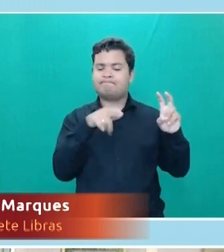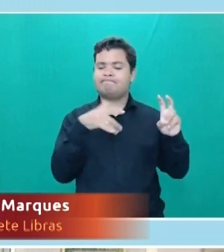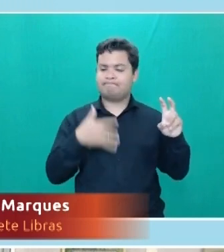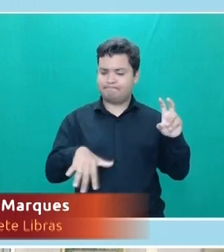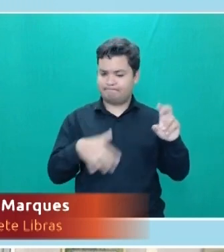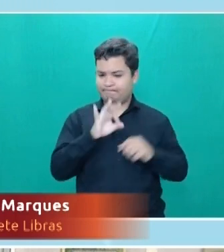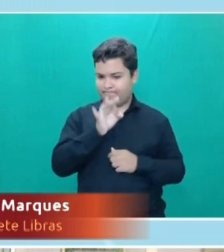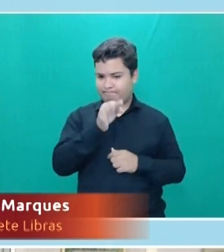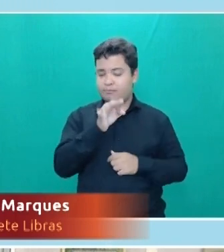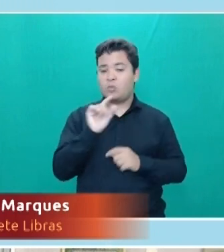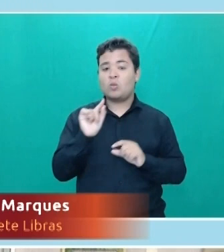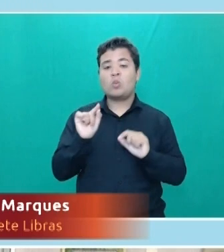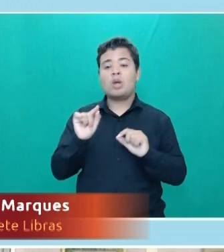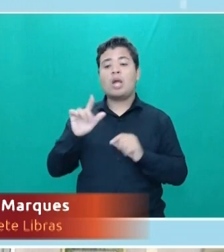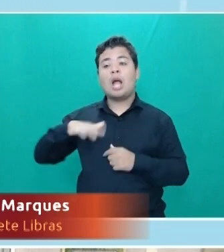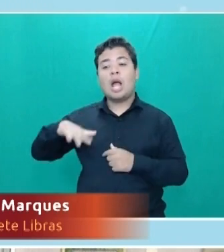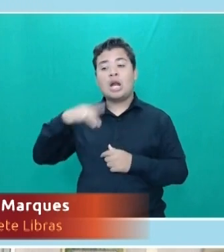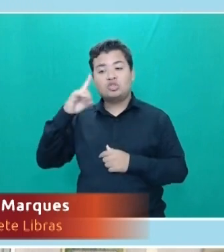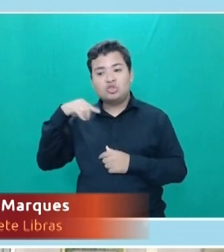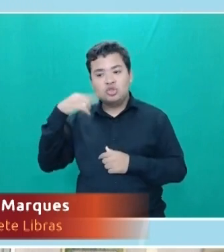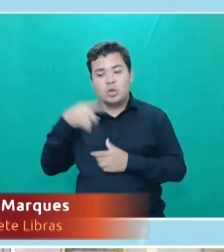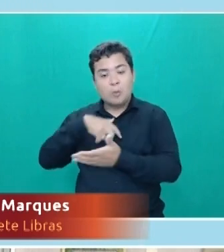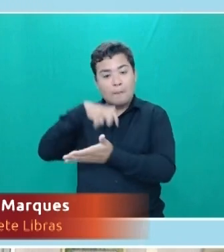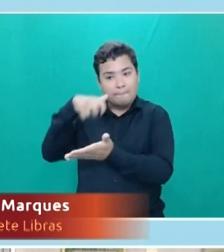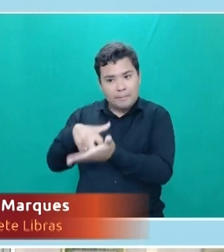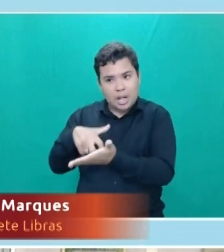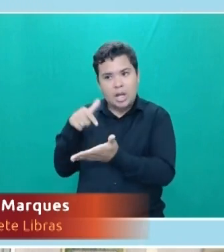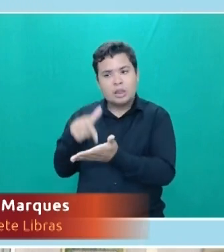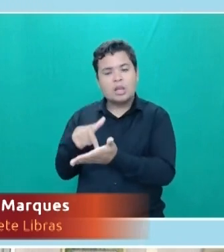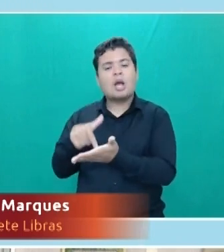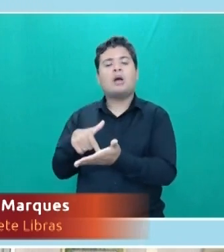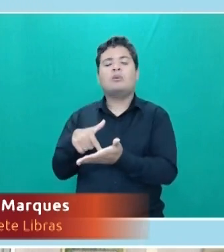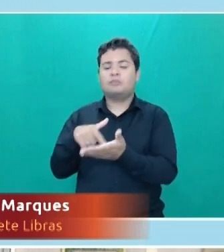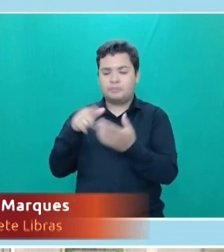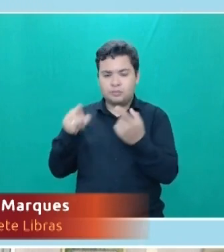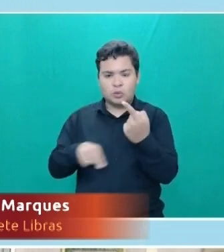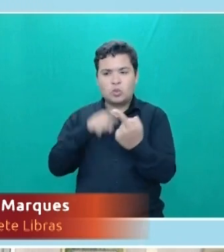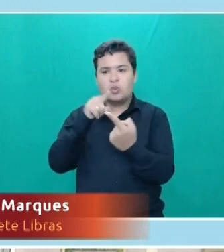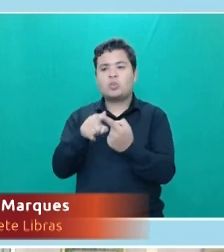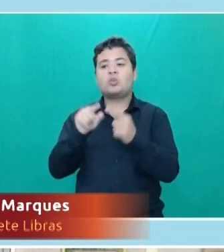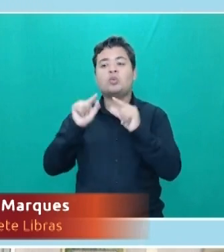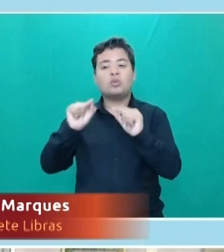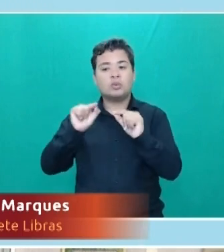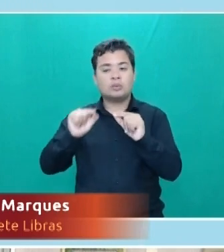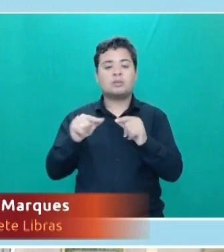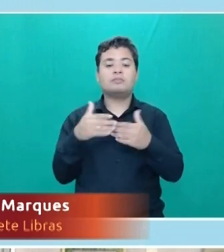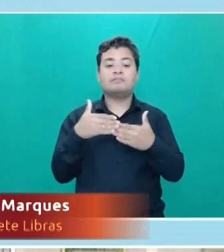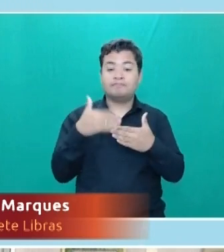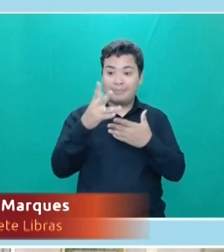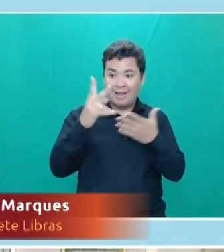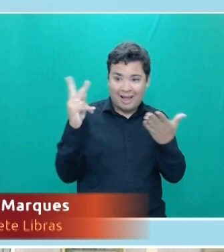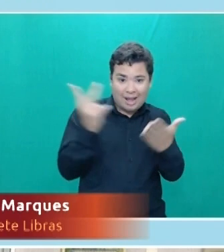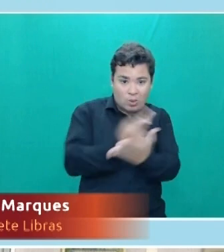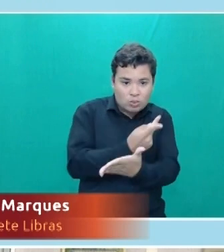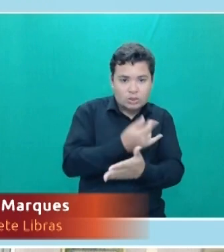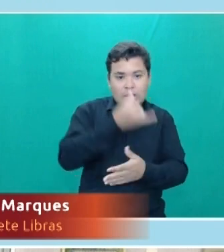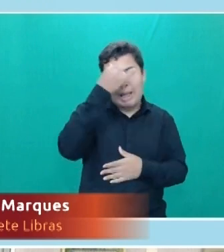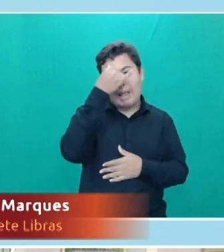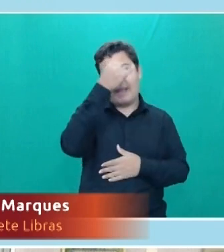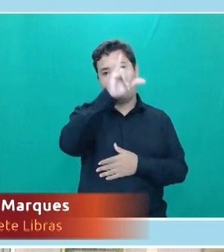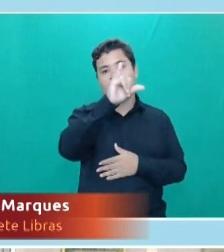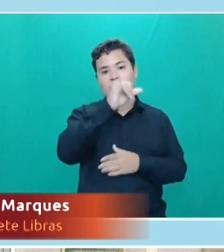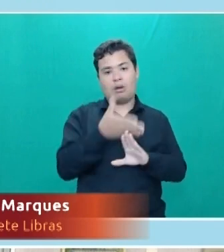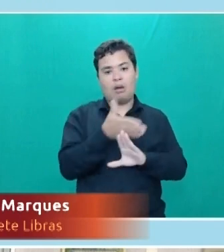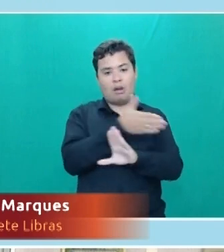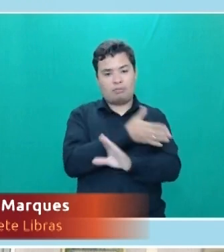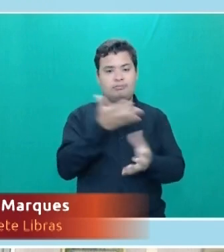né, do direito penal, que se diz como um dos objetivos do direito penal, que é prevenir determinadas condutas através da punição,